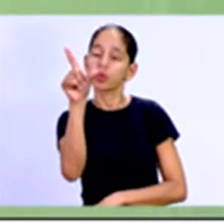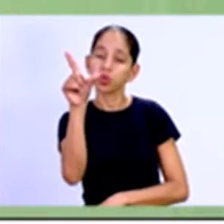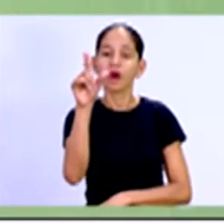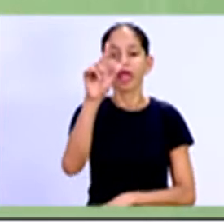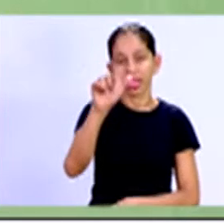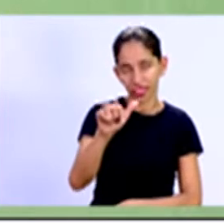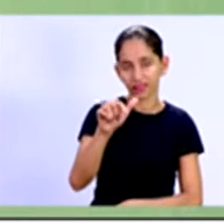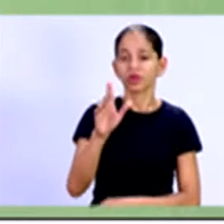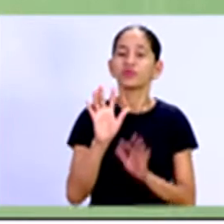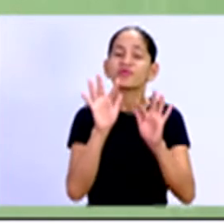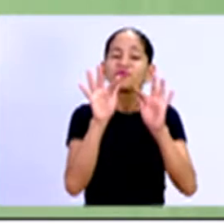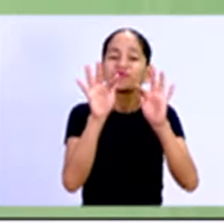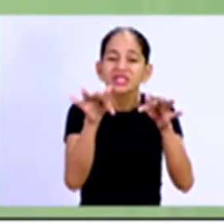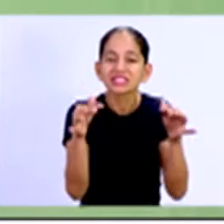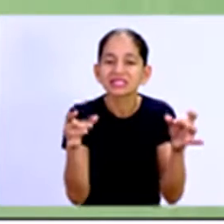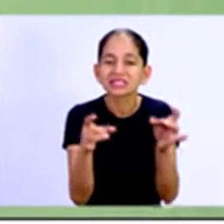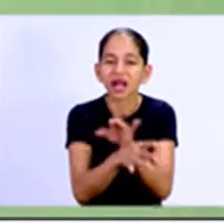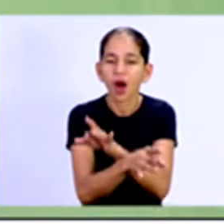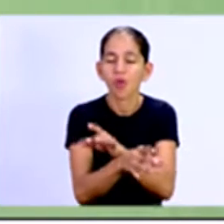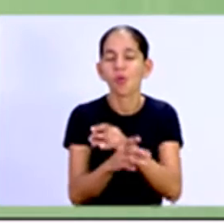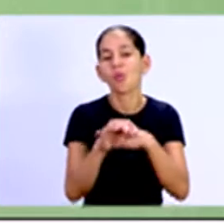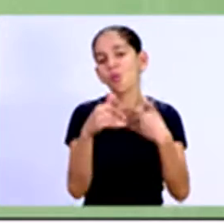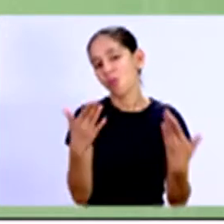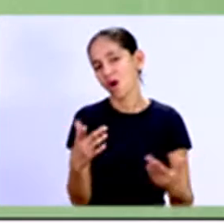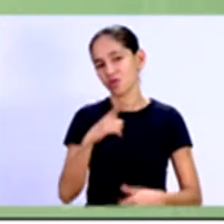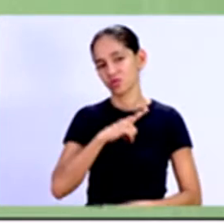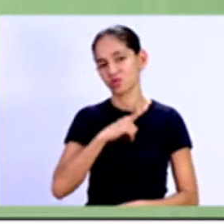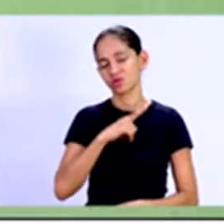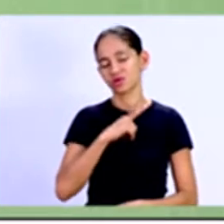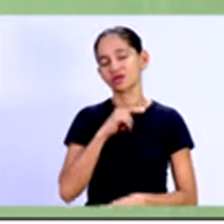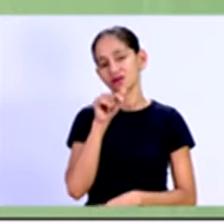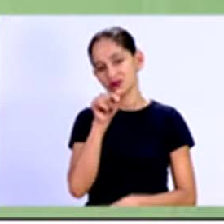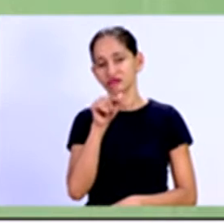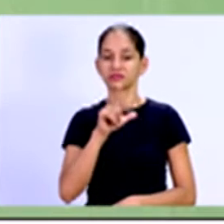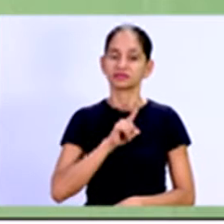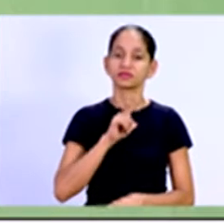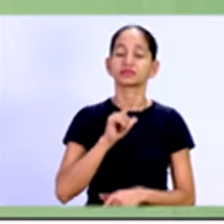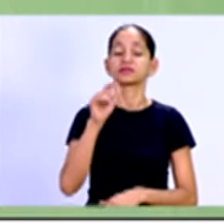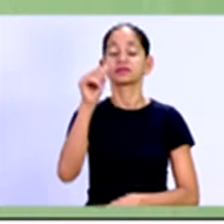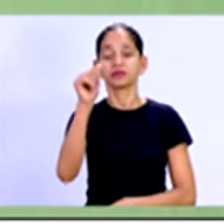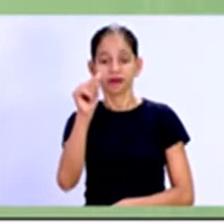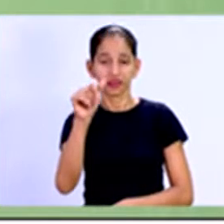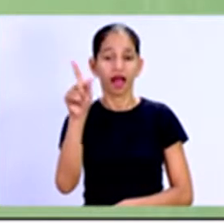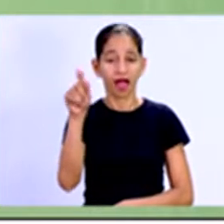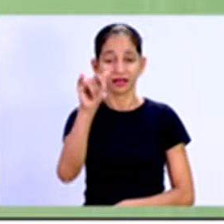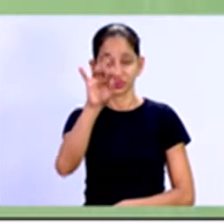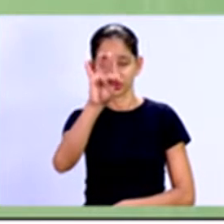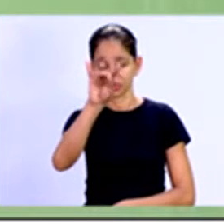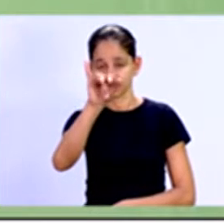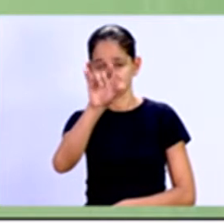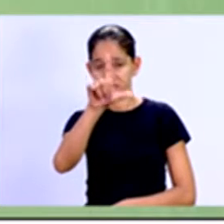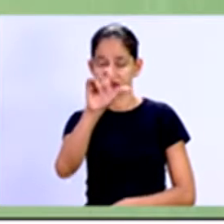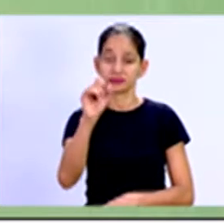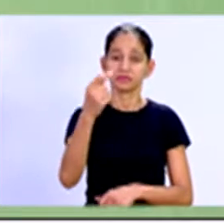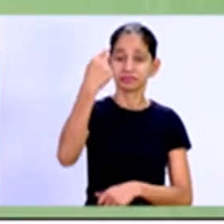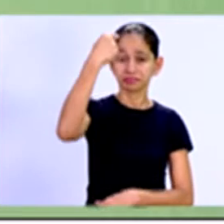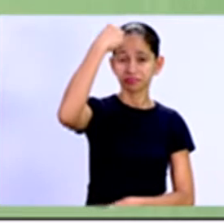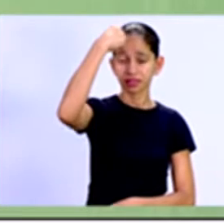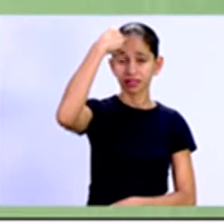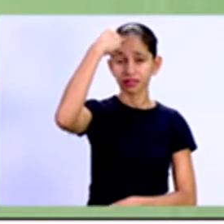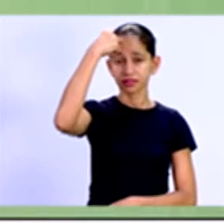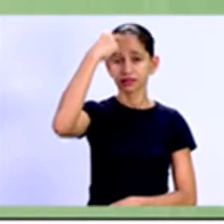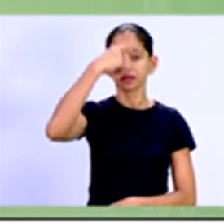é o fim, né? Que é o fim. Qual é o fim para Aristóteles? E qual o fim para Aristóteles tem para a sociedade também? O fim do homem e o